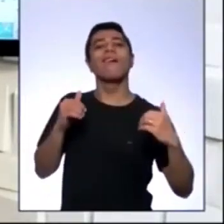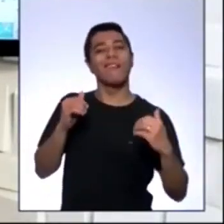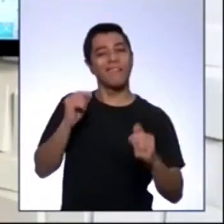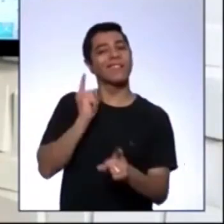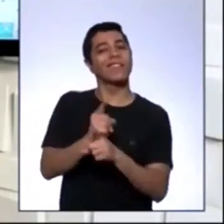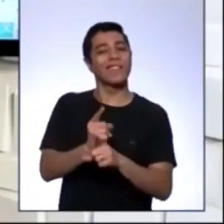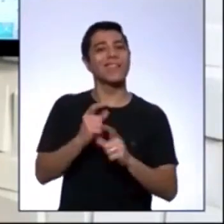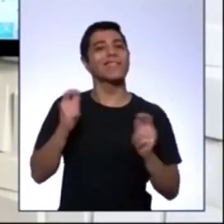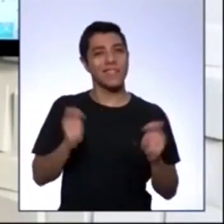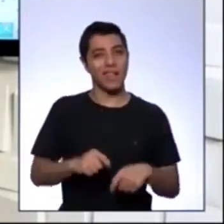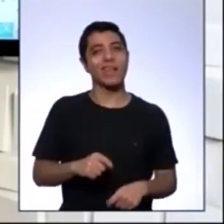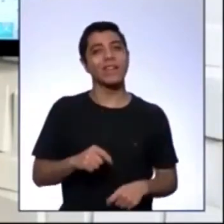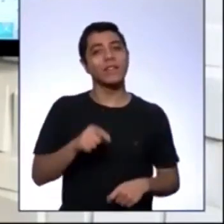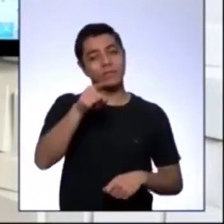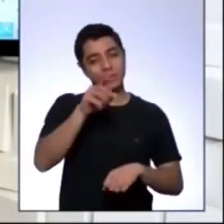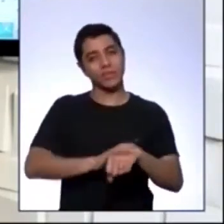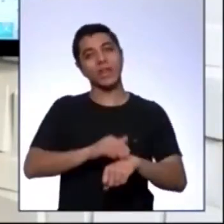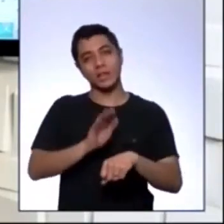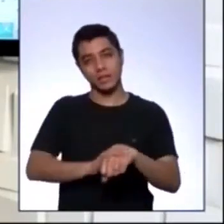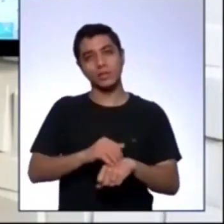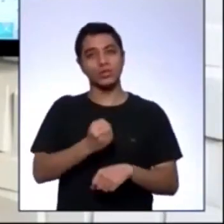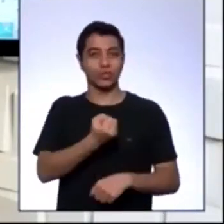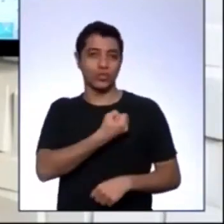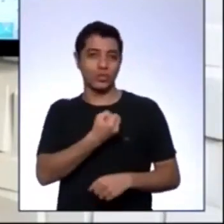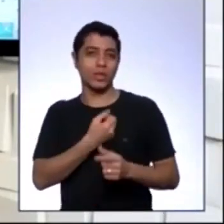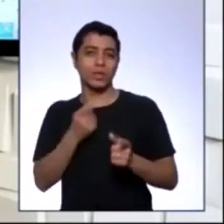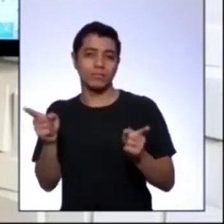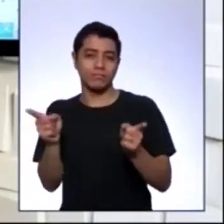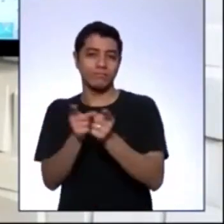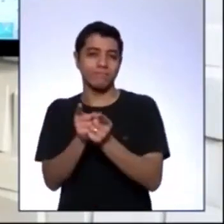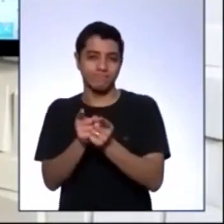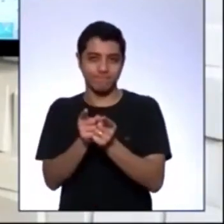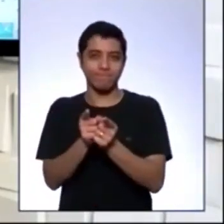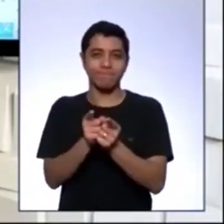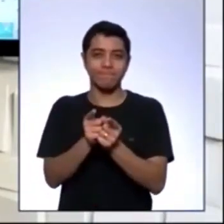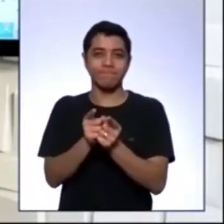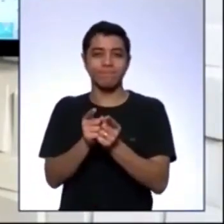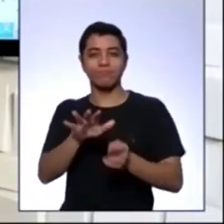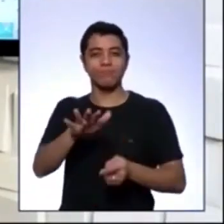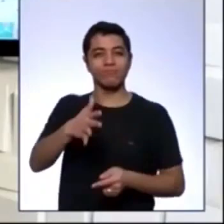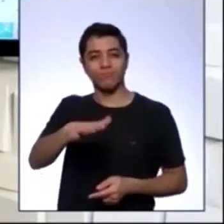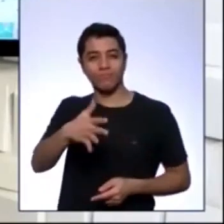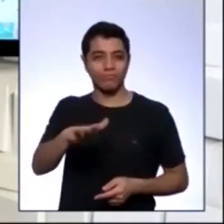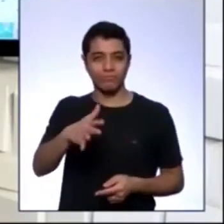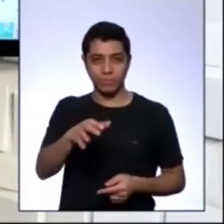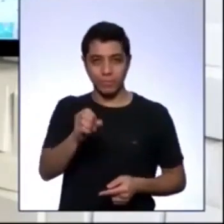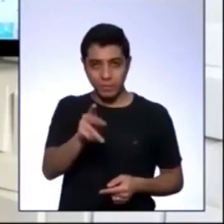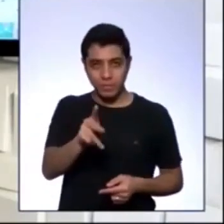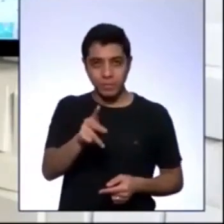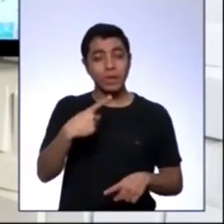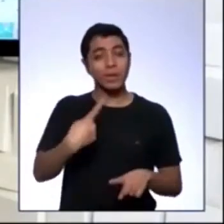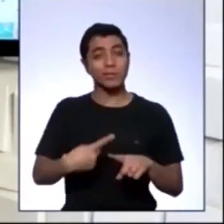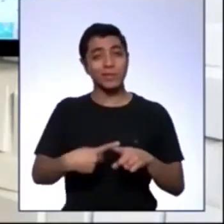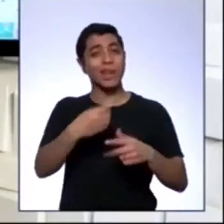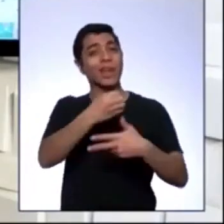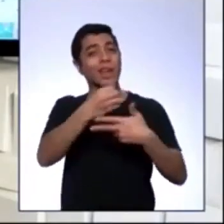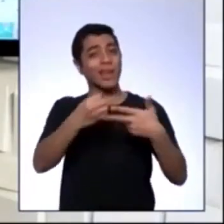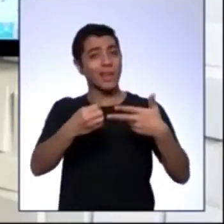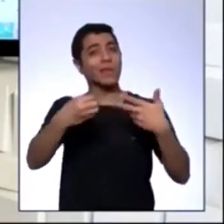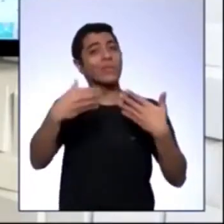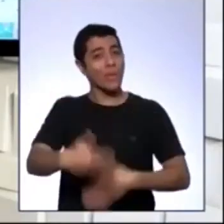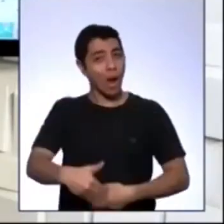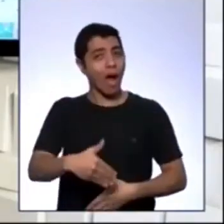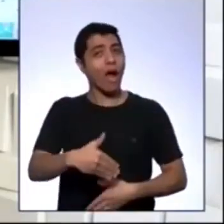Aí eu recomendo que você aproxime porque o Enem cria questão de propósito